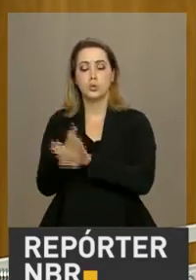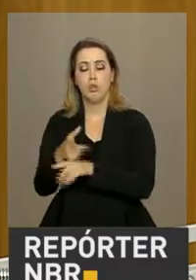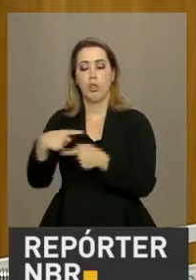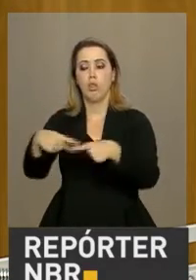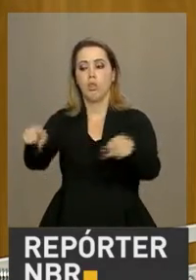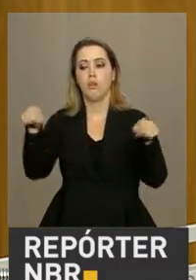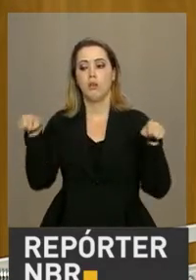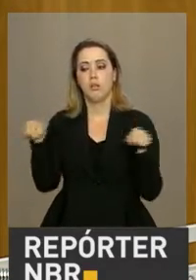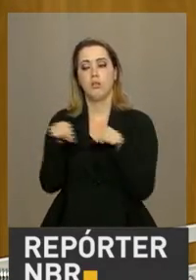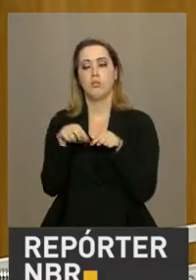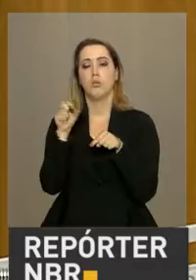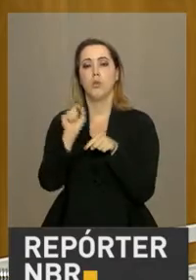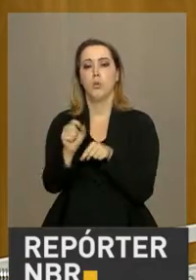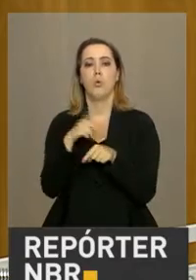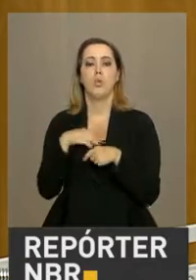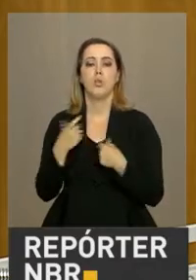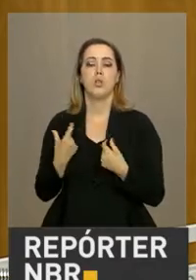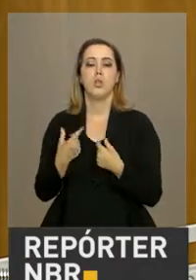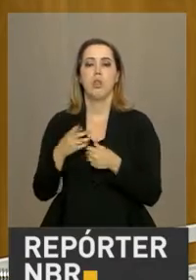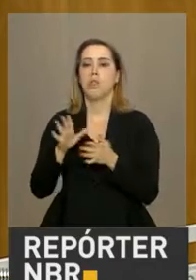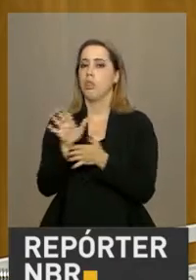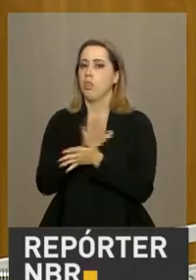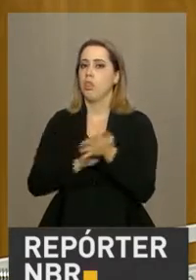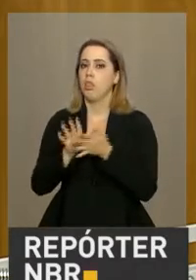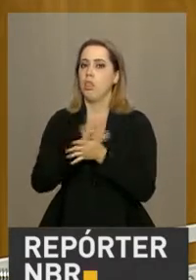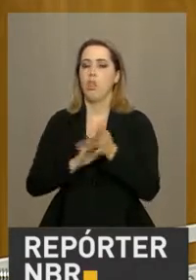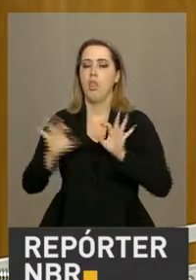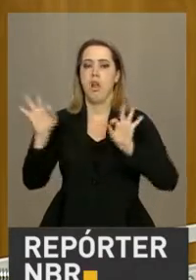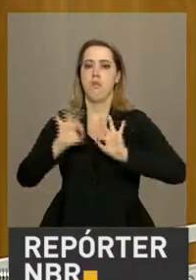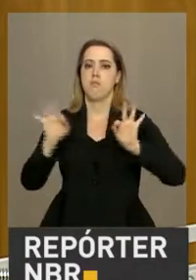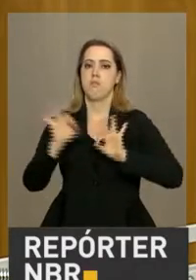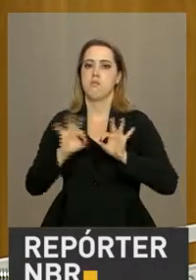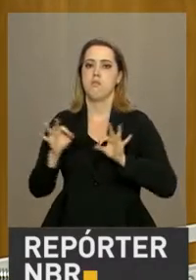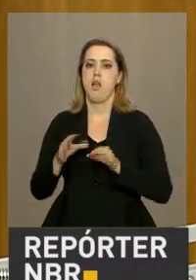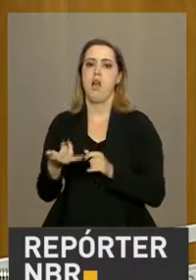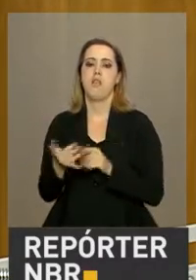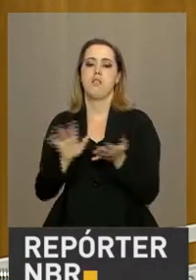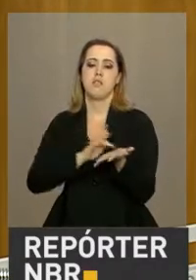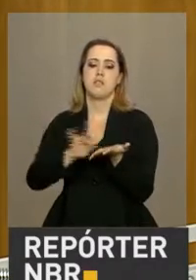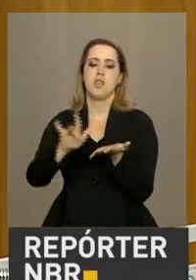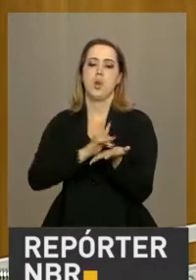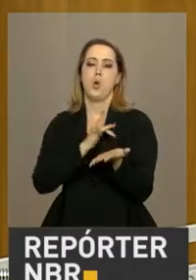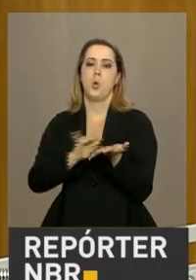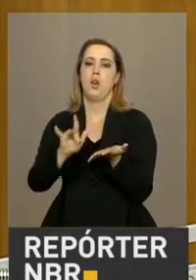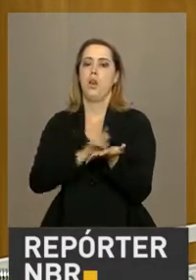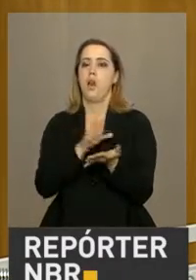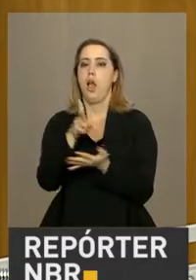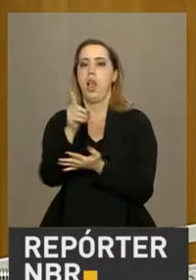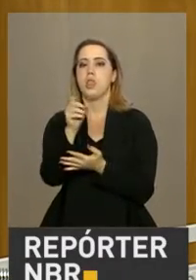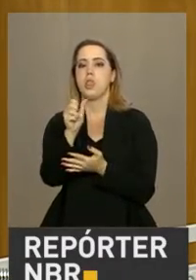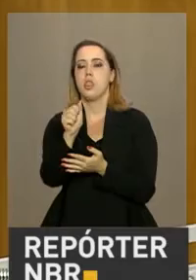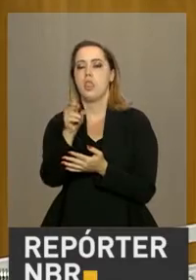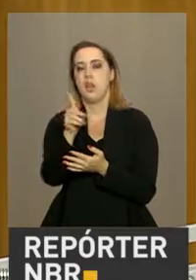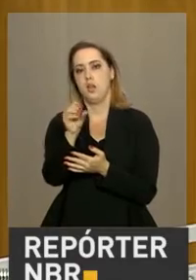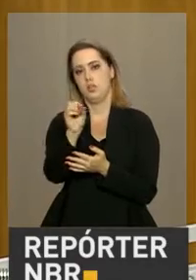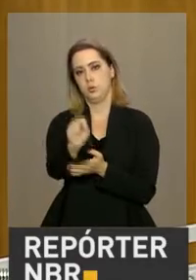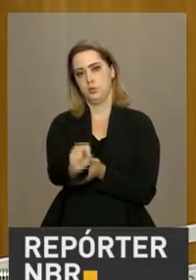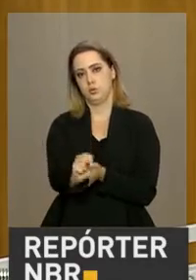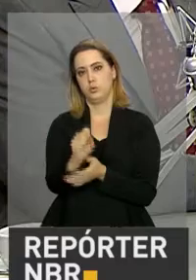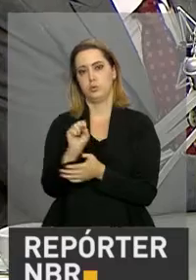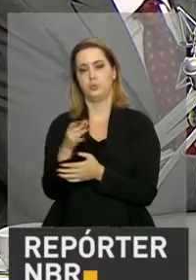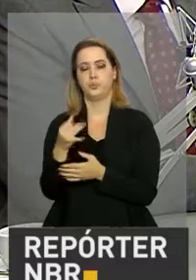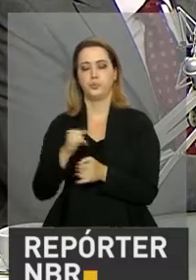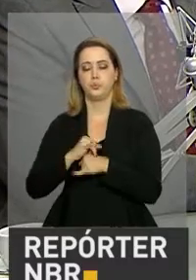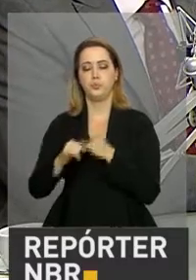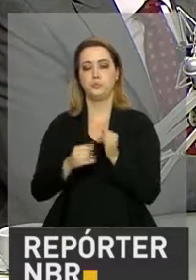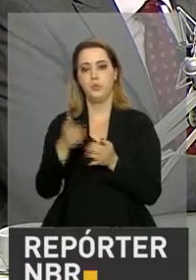vai submeter o exame com um dispositivo de celular o que possa transmitir dados ou informações por